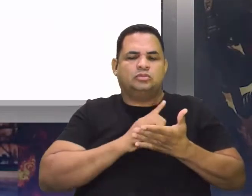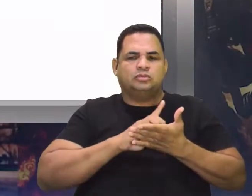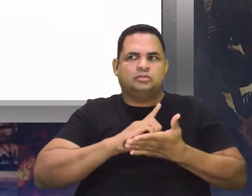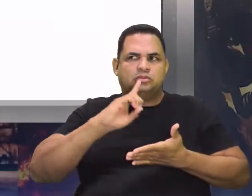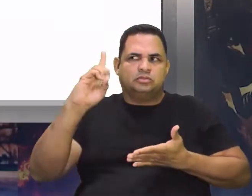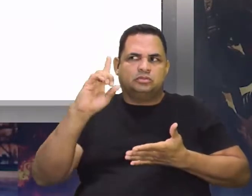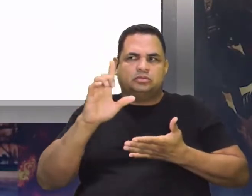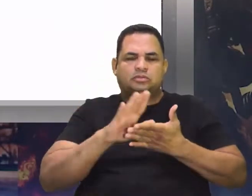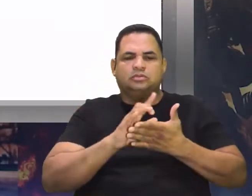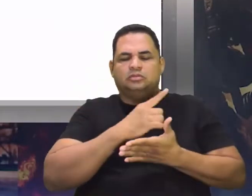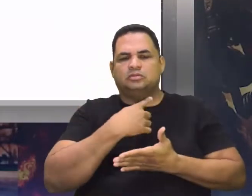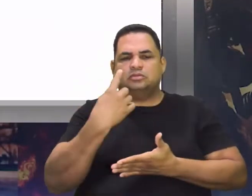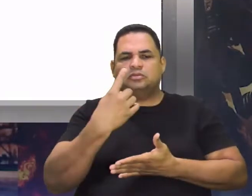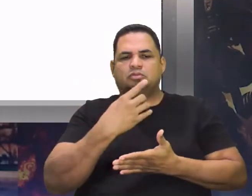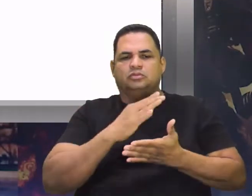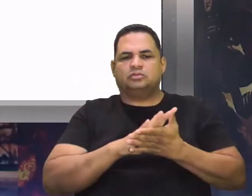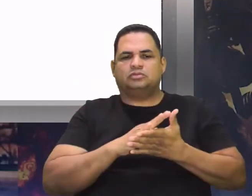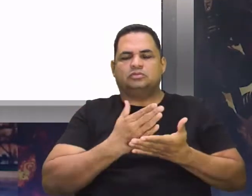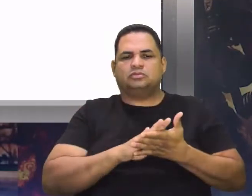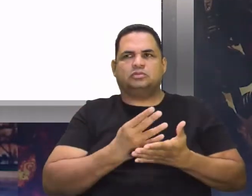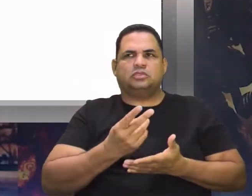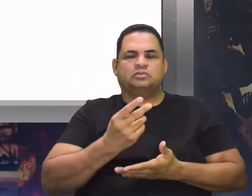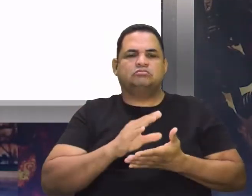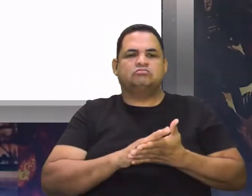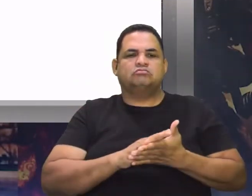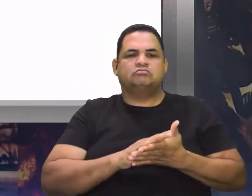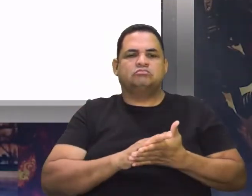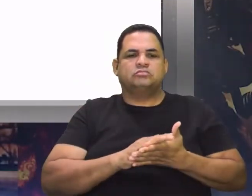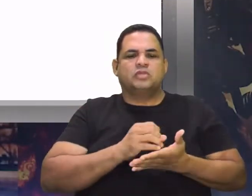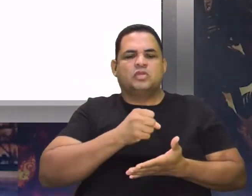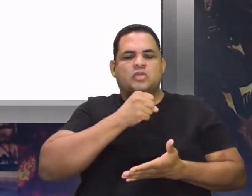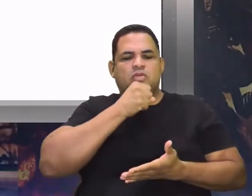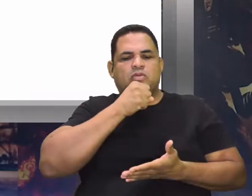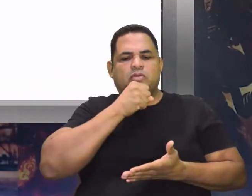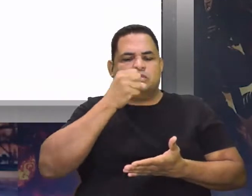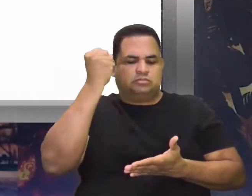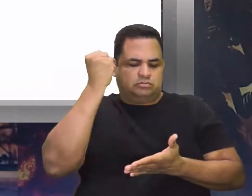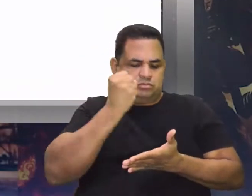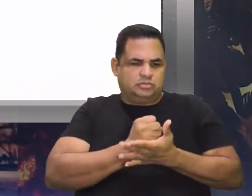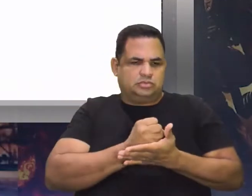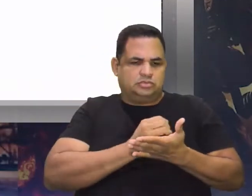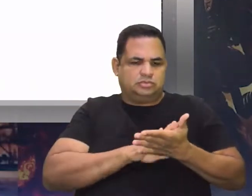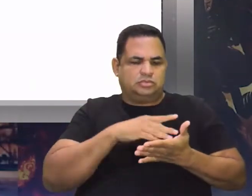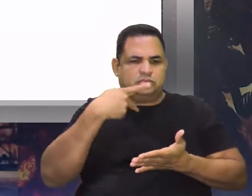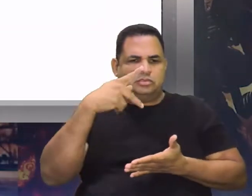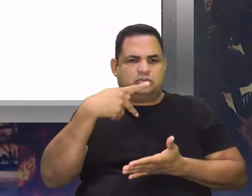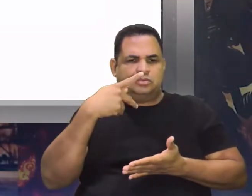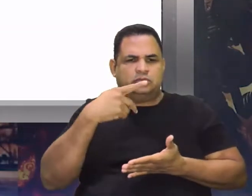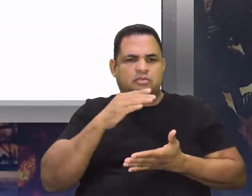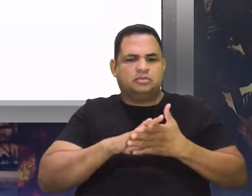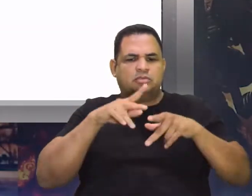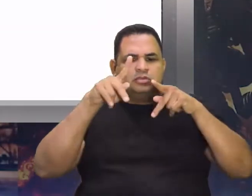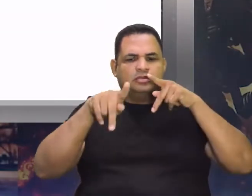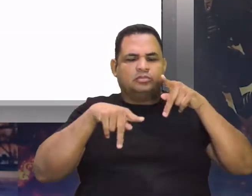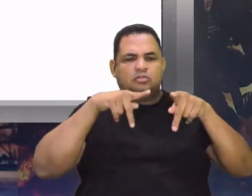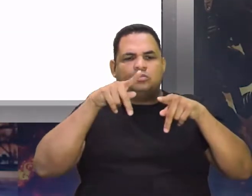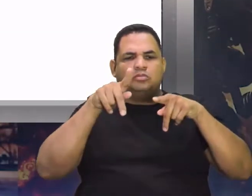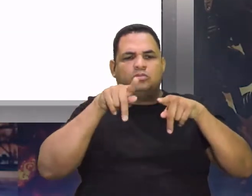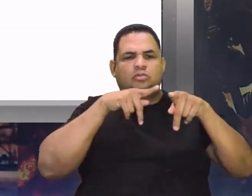hoje, que é dividida em Antigo Testamento, que conta a história do povo